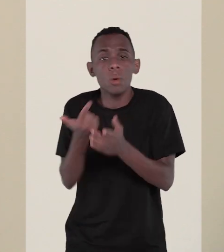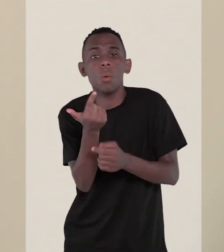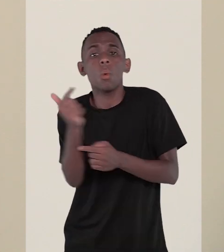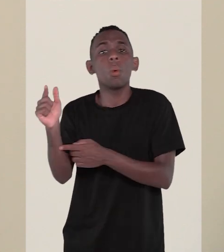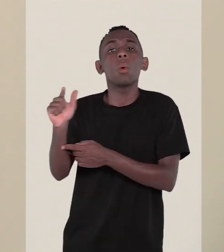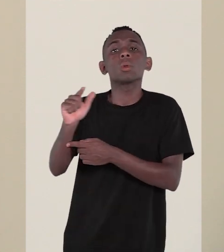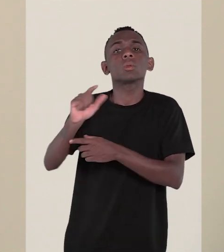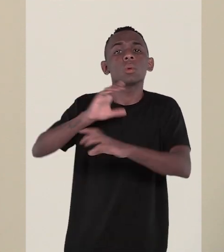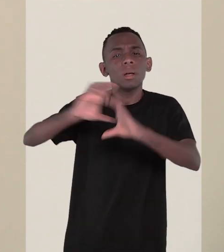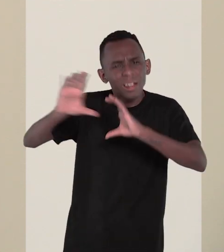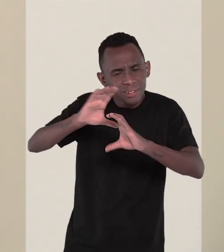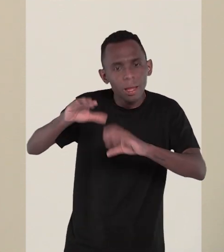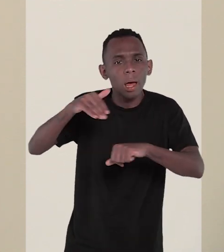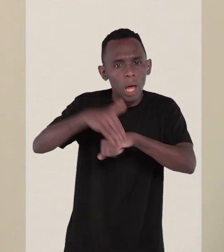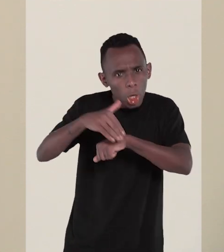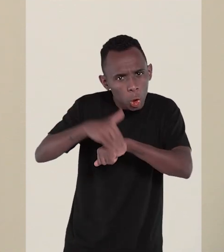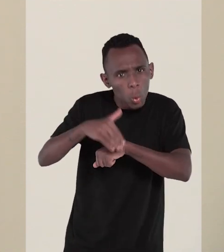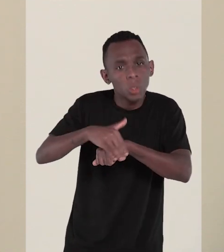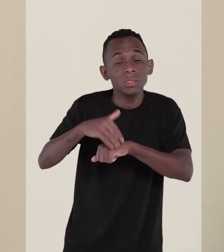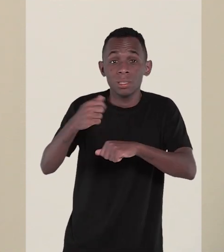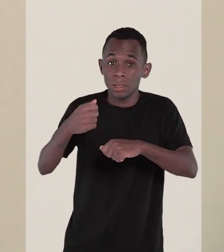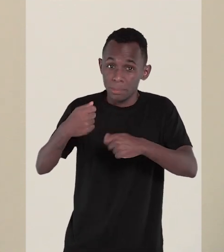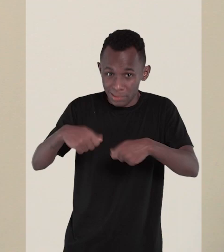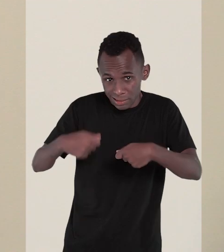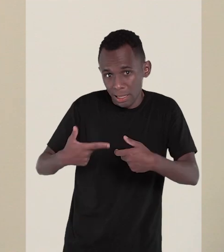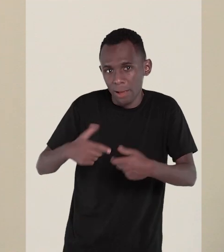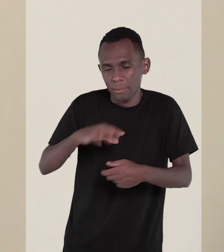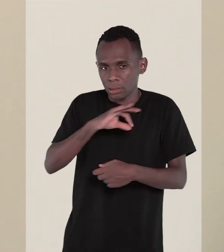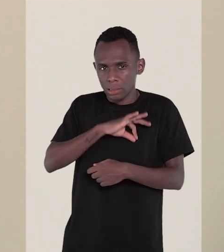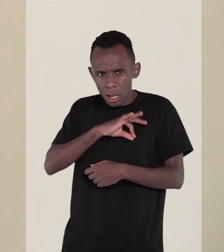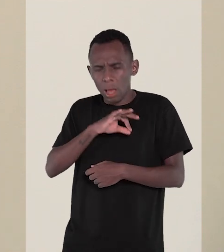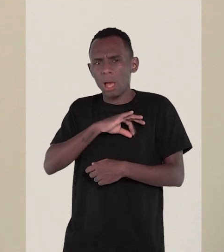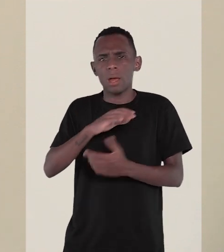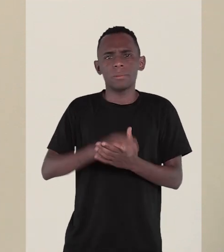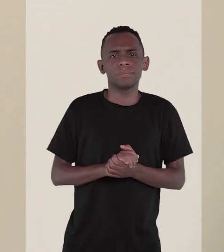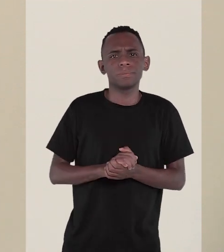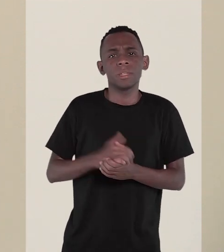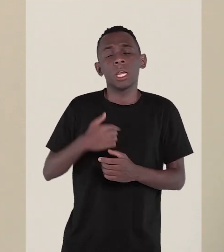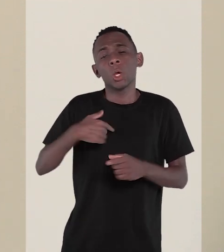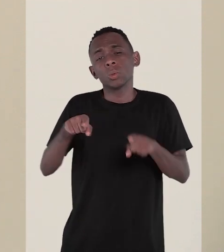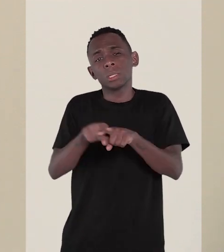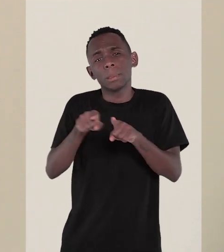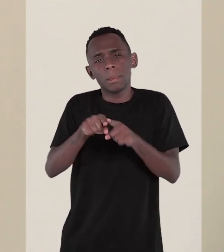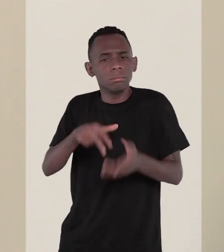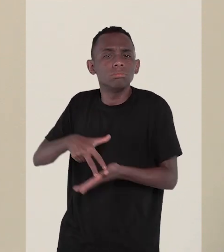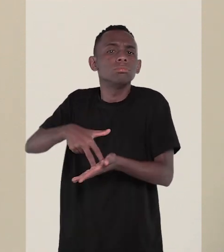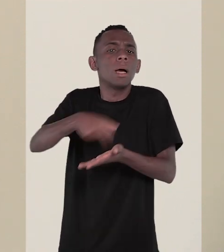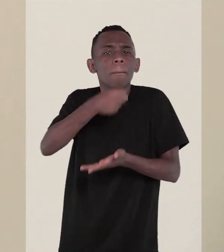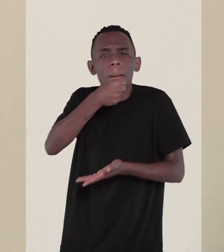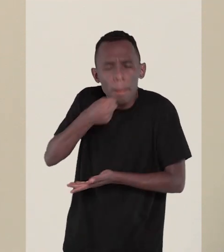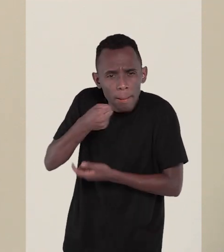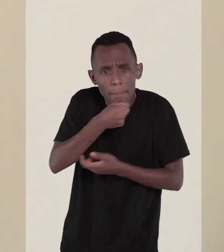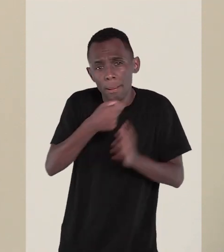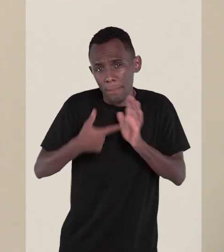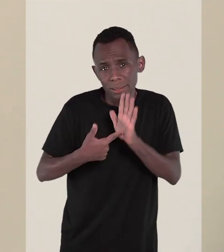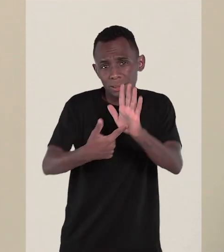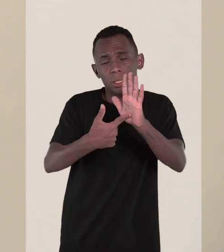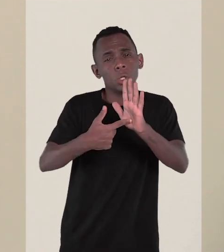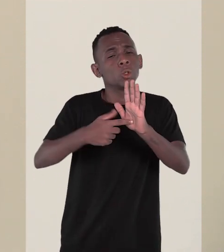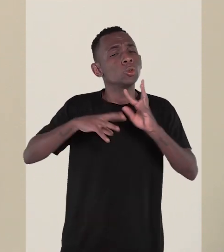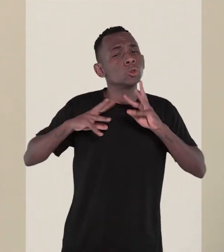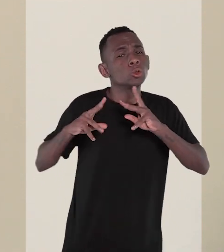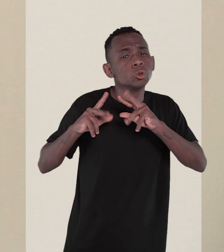e eu precisava trabalhar. Eu trabalhava, cantava à noite, eu gravava jingles, eu fui locutora, eu fiz de tudo um pouco ligado